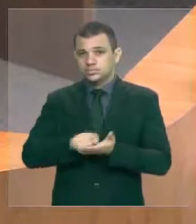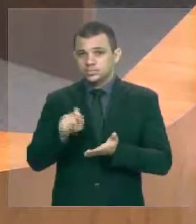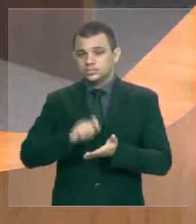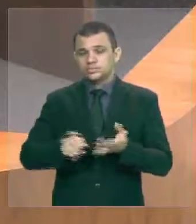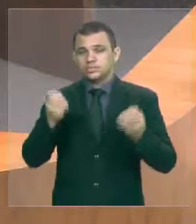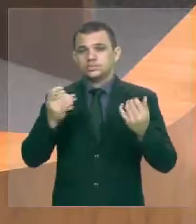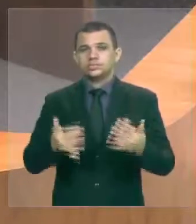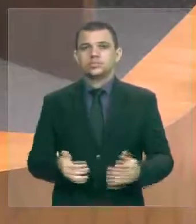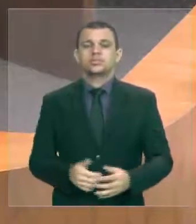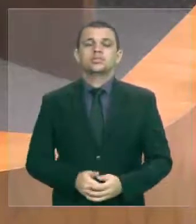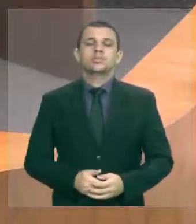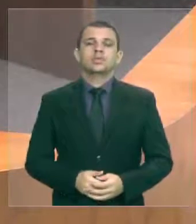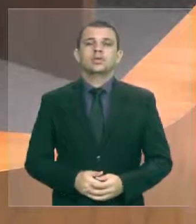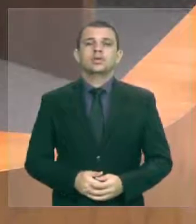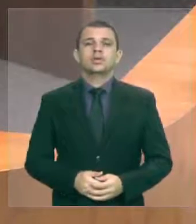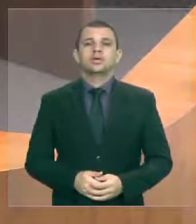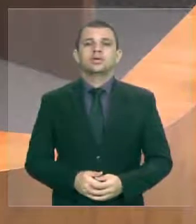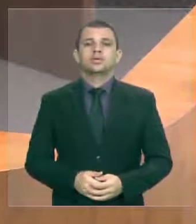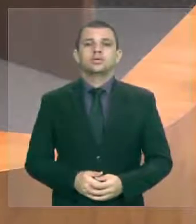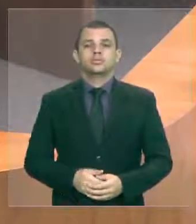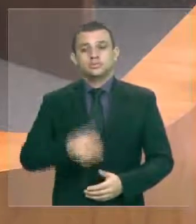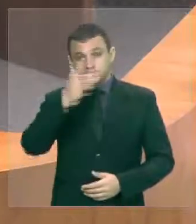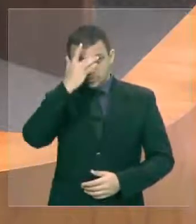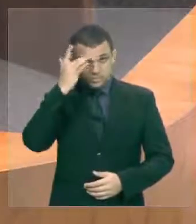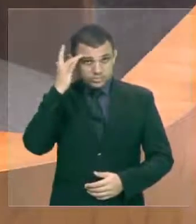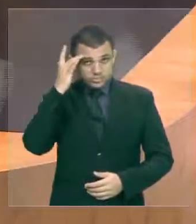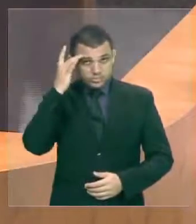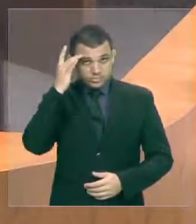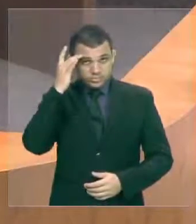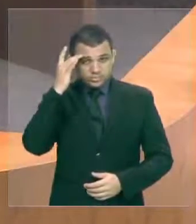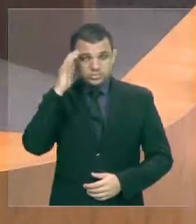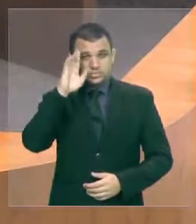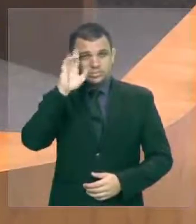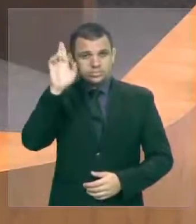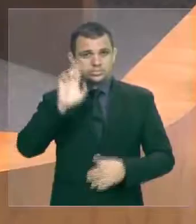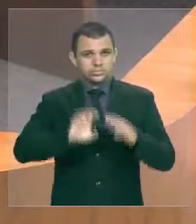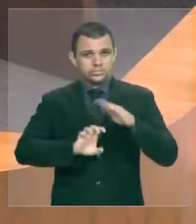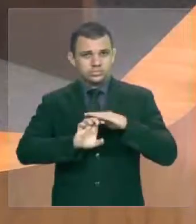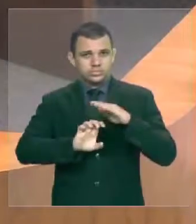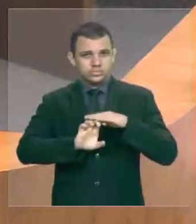transportes não recebem mais a imprensa.